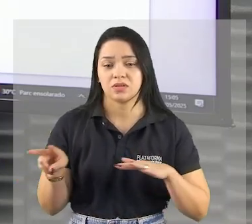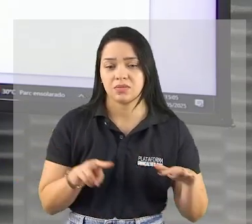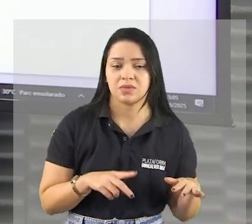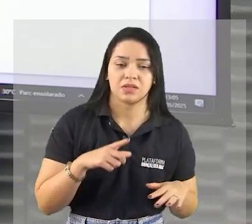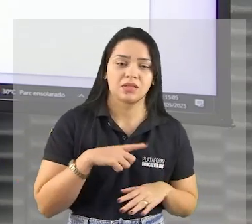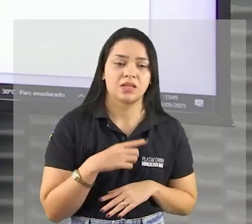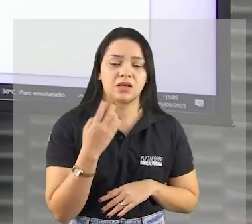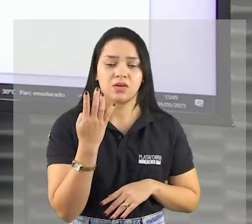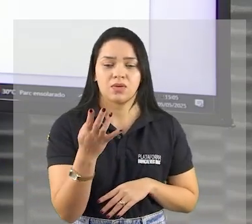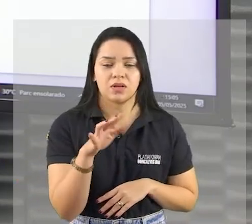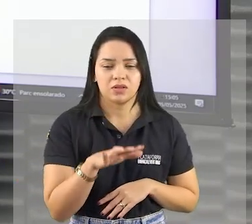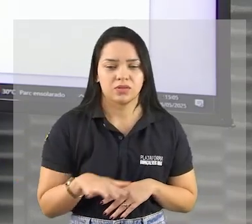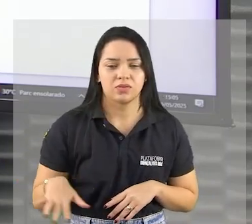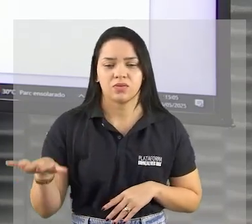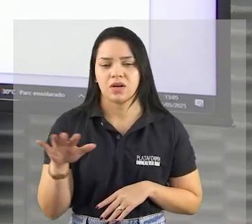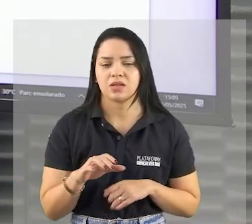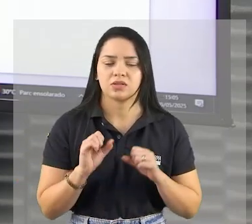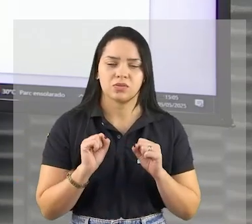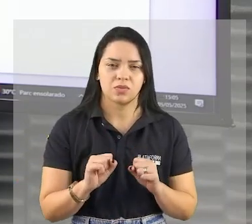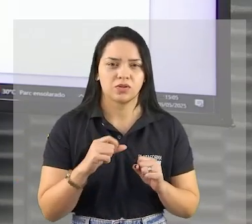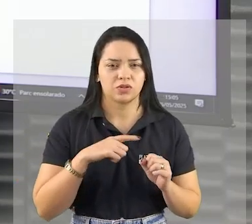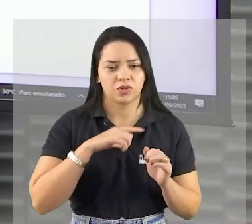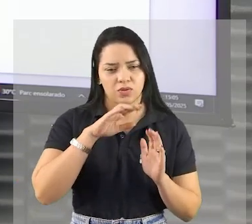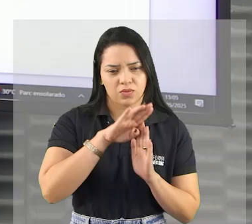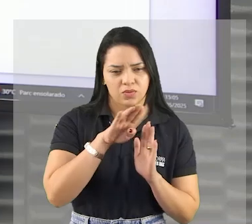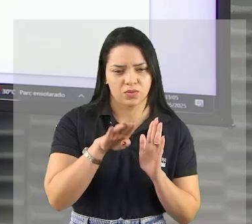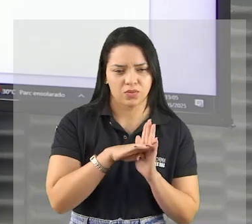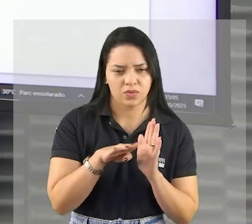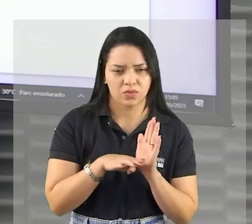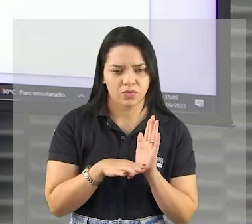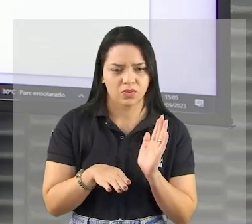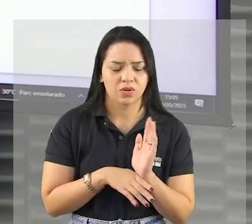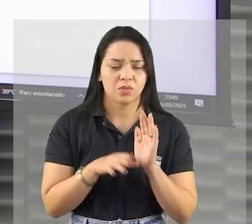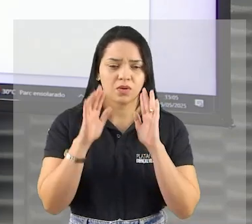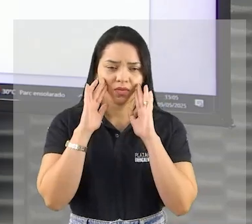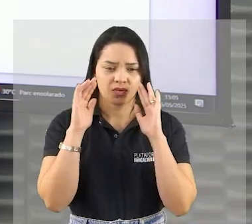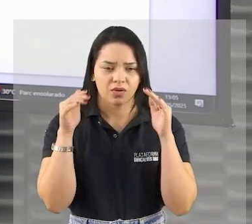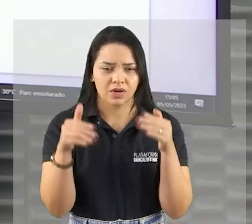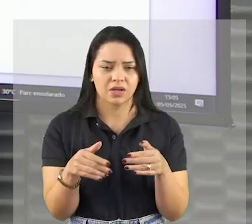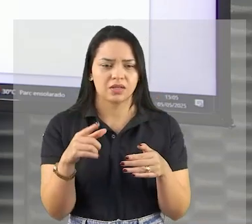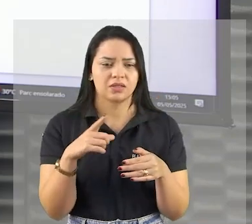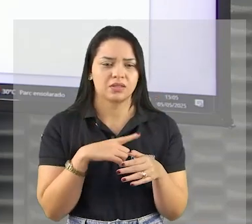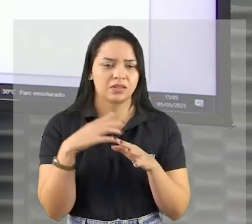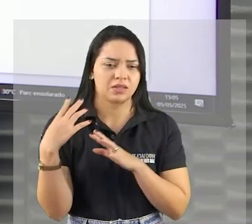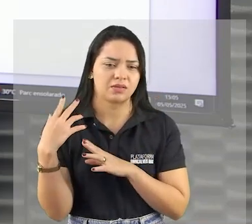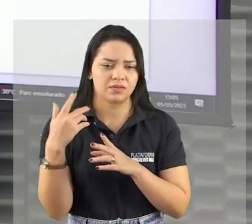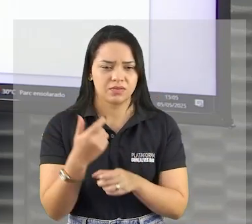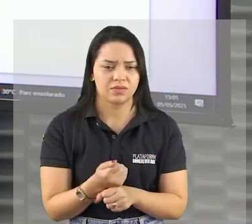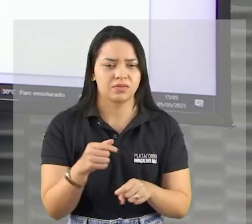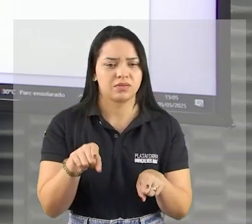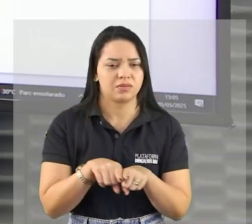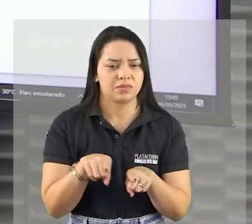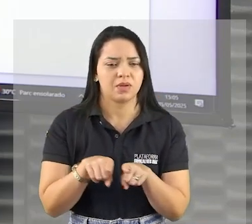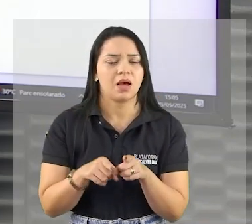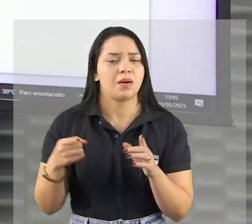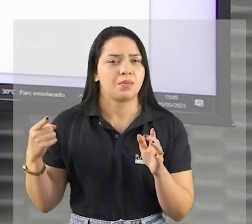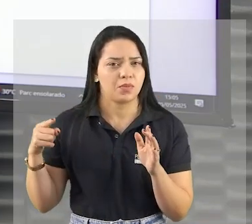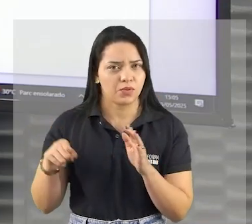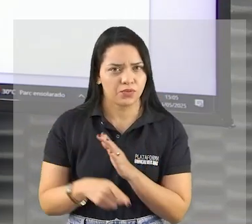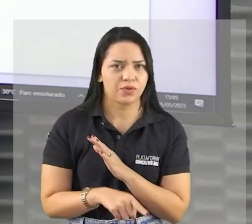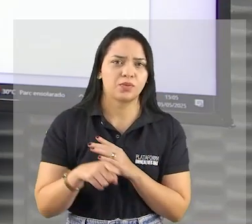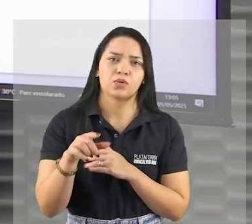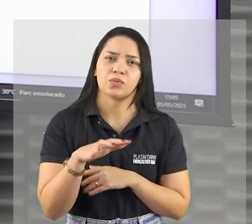aí 4 áreas. Então, você pode fazer um cronograma focado, né, em fazer revisões, em fazer aprofundamentos